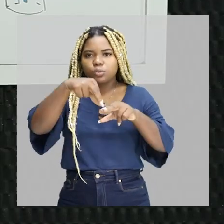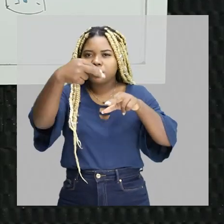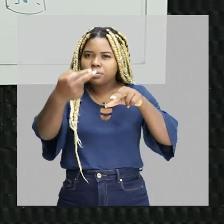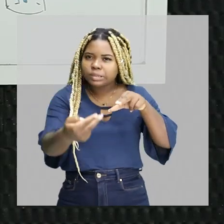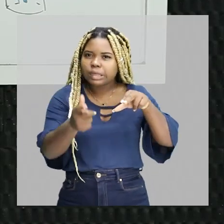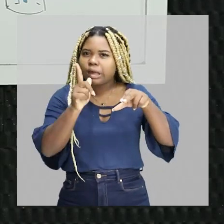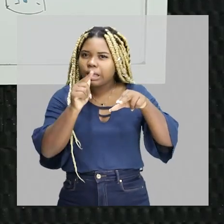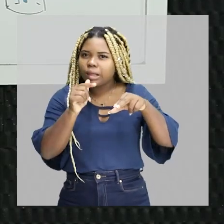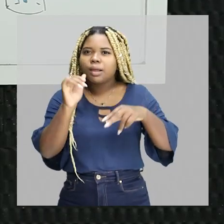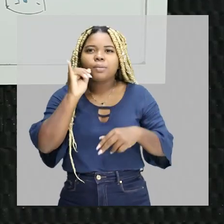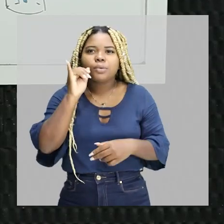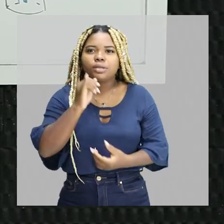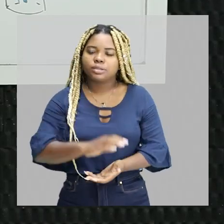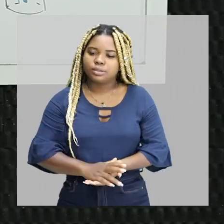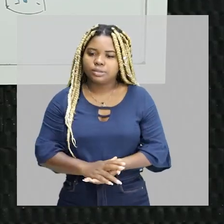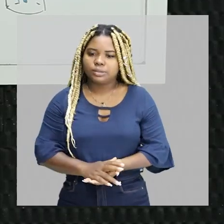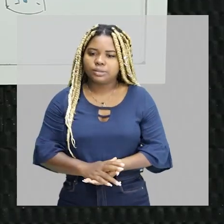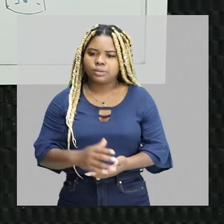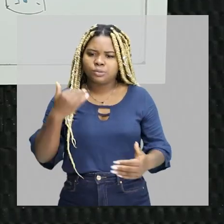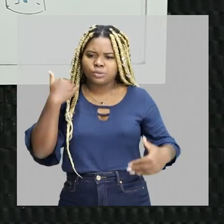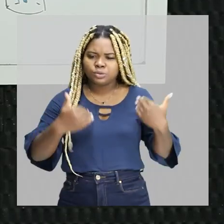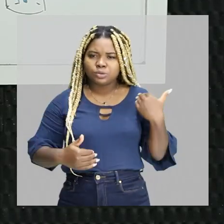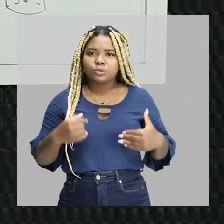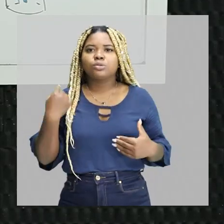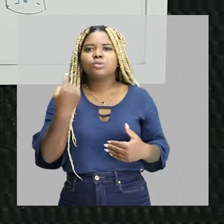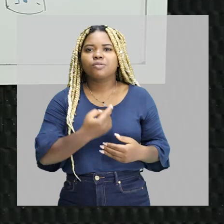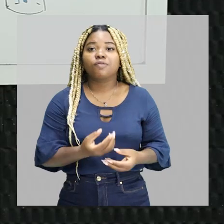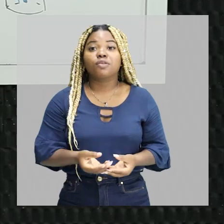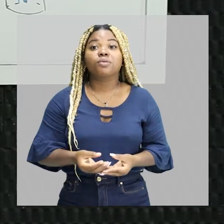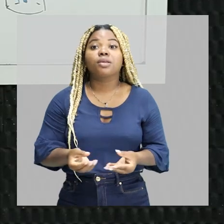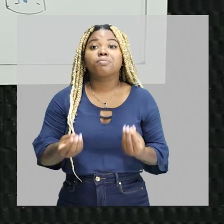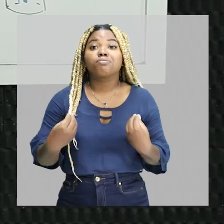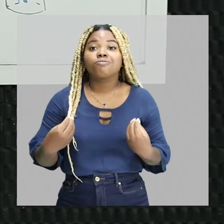né, os corpos eles acabam ficando mais leves?